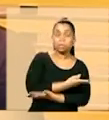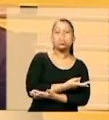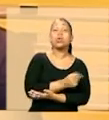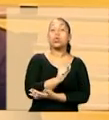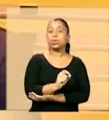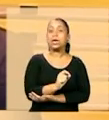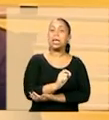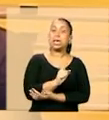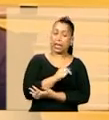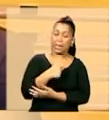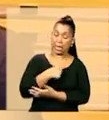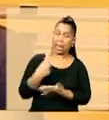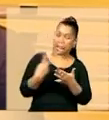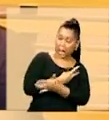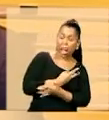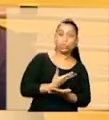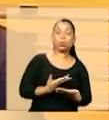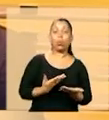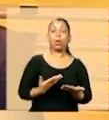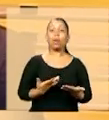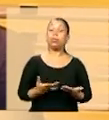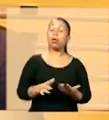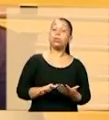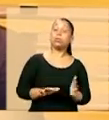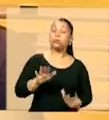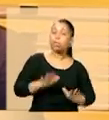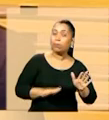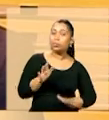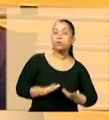ato faltoso, vamos dizer assim. Então,